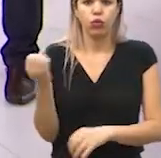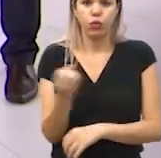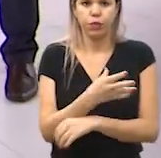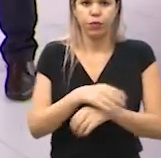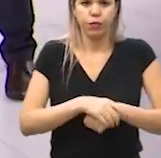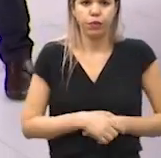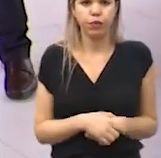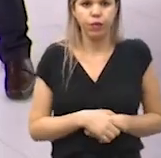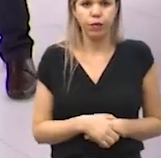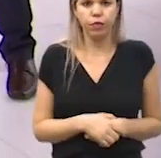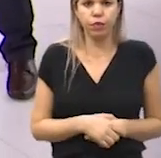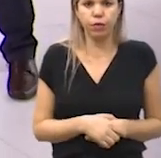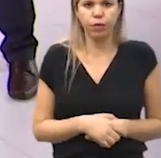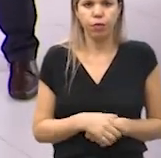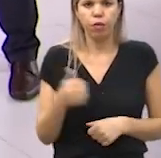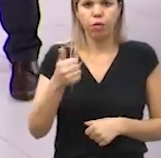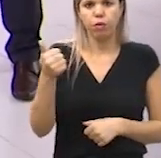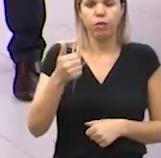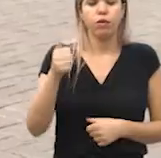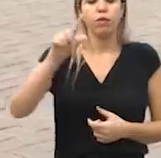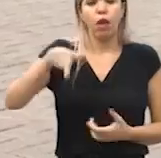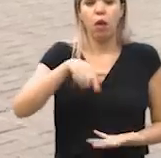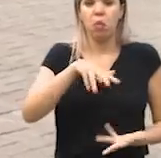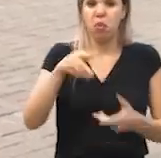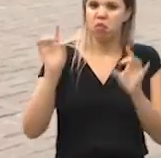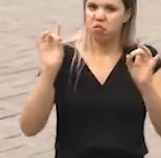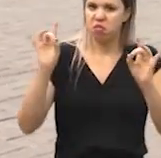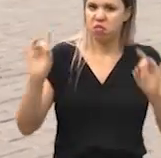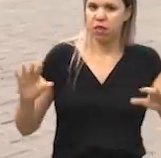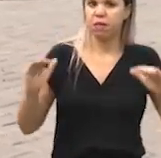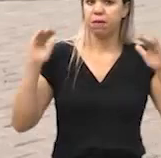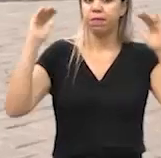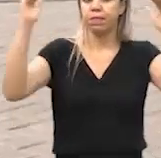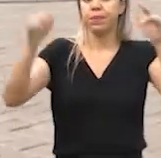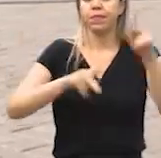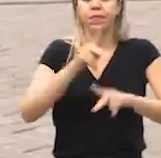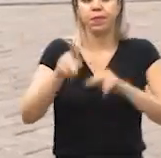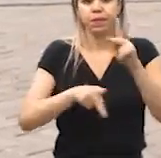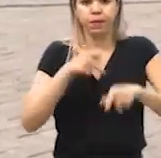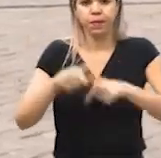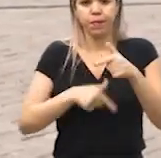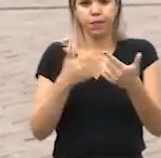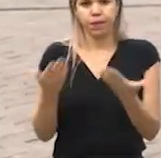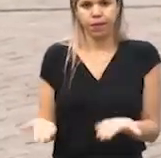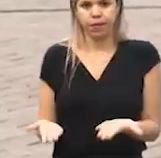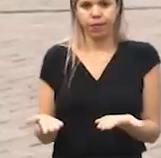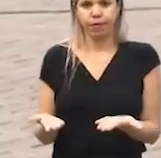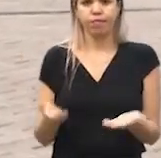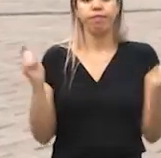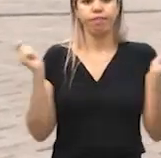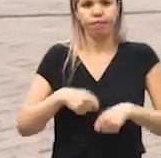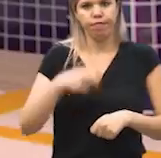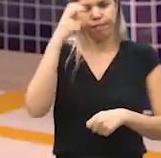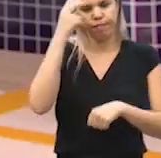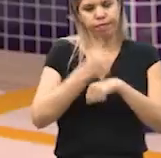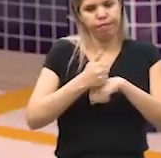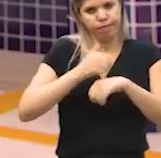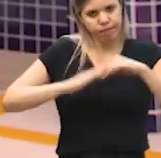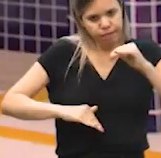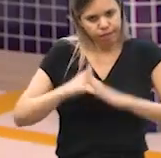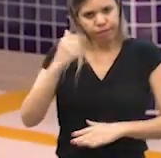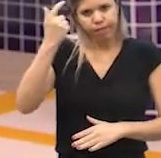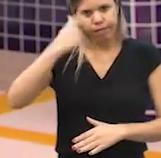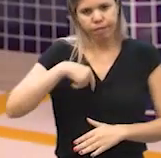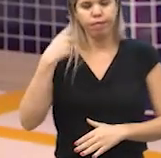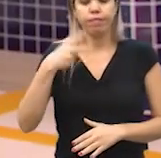nova, é uma obra de primeiro mundo, eu costumo dizer. E as pessoas que vão trabalhar aqui vão estar muito capacitadas. E